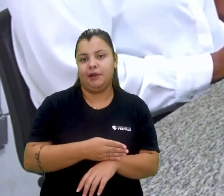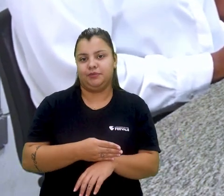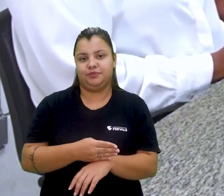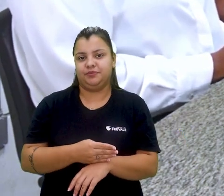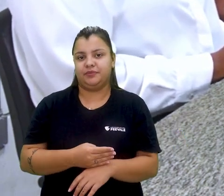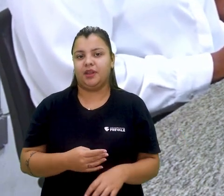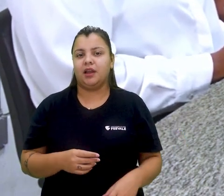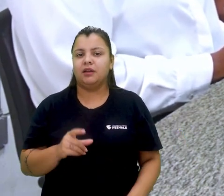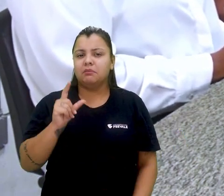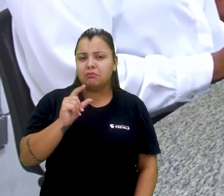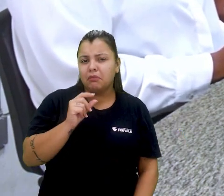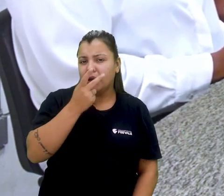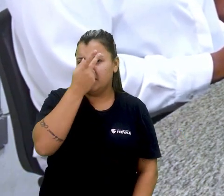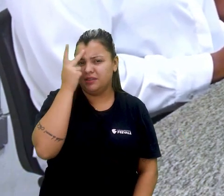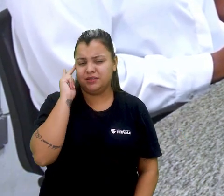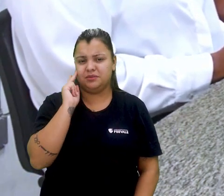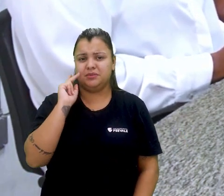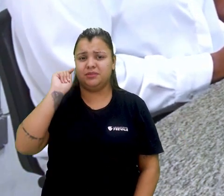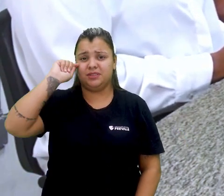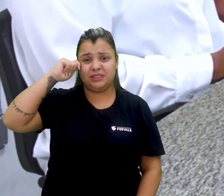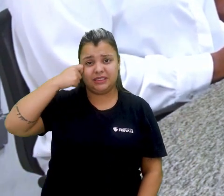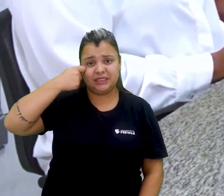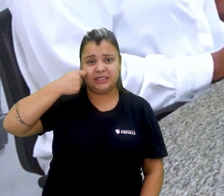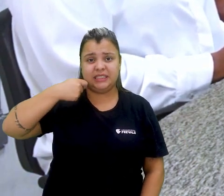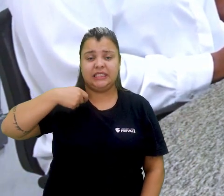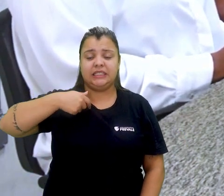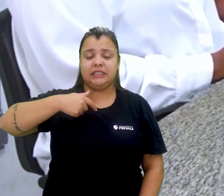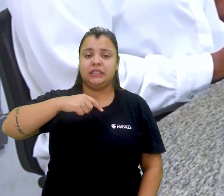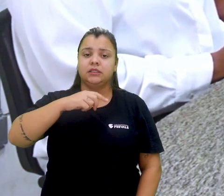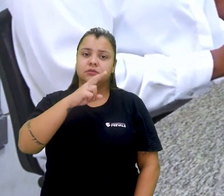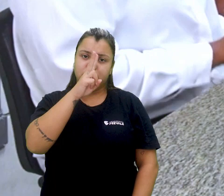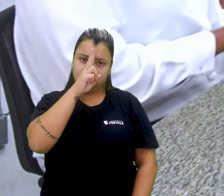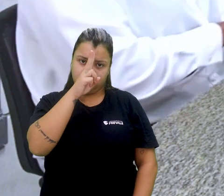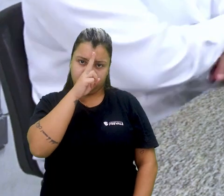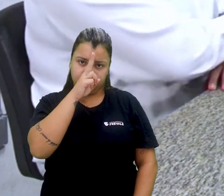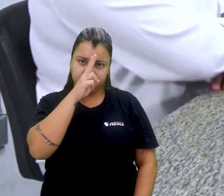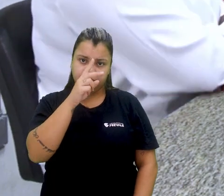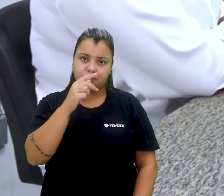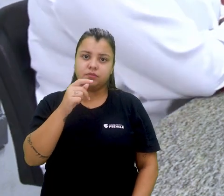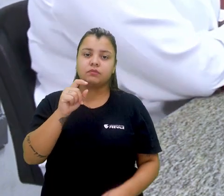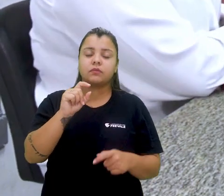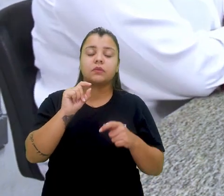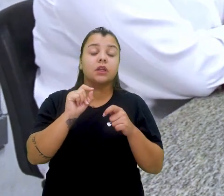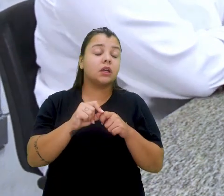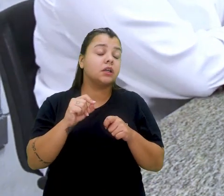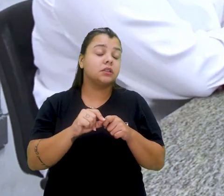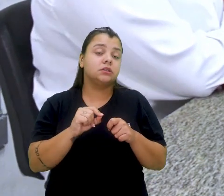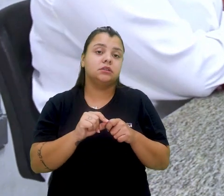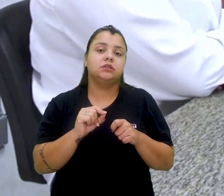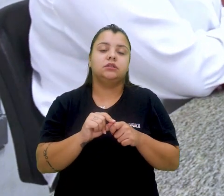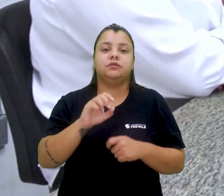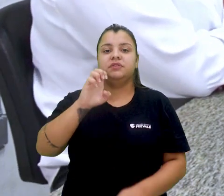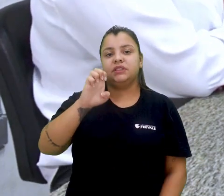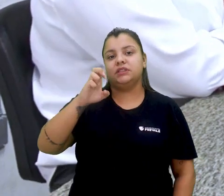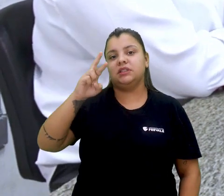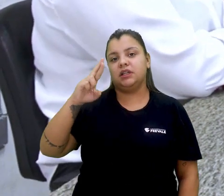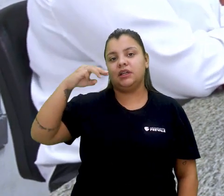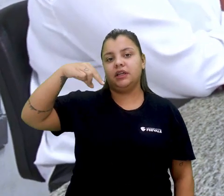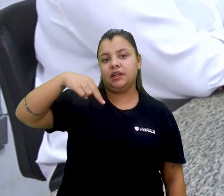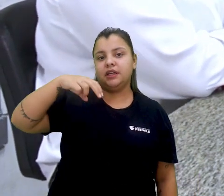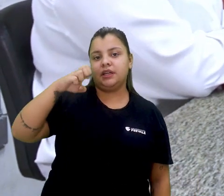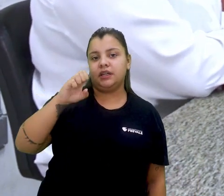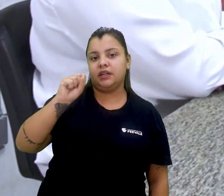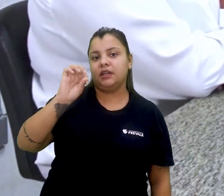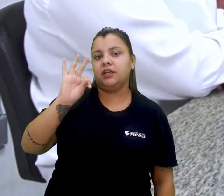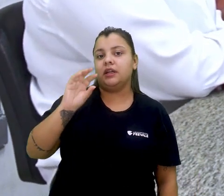e poucas pessoas negras assim né E no meu segundo grau eu fiz Ernesto Dornelles